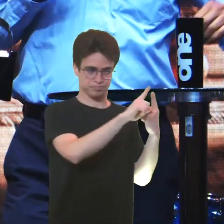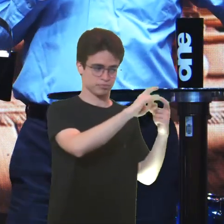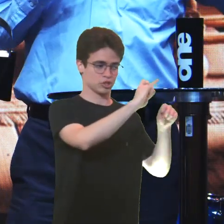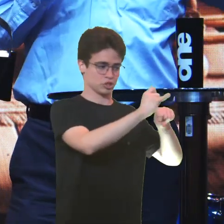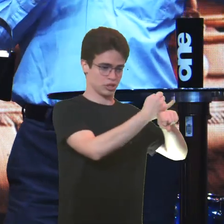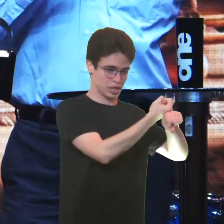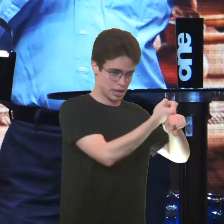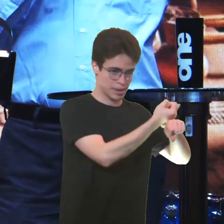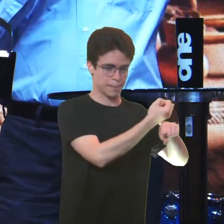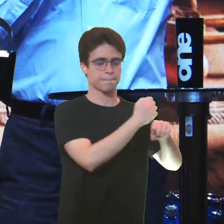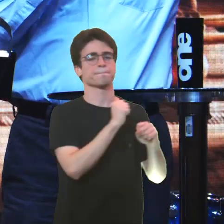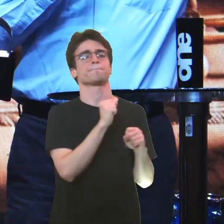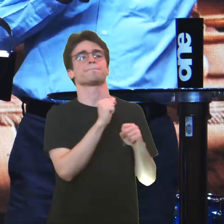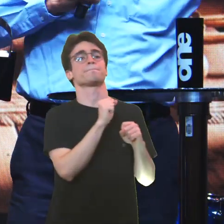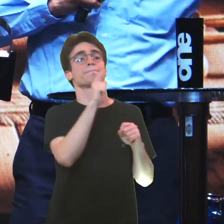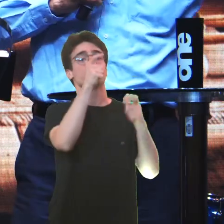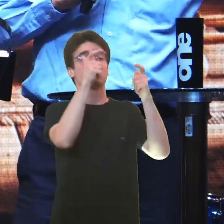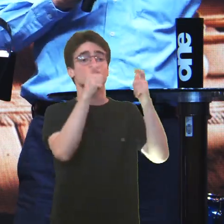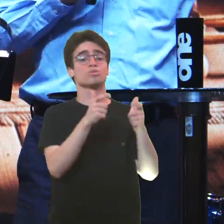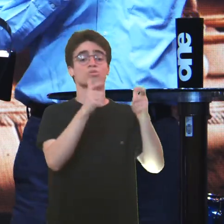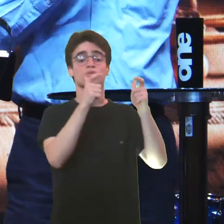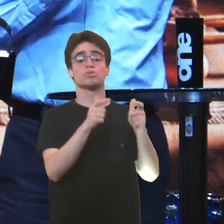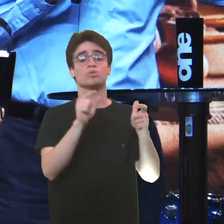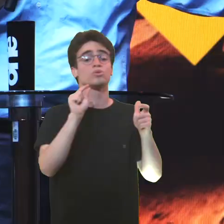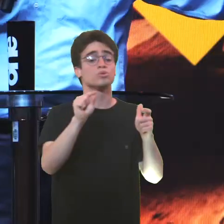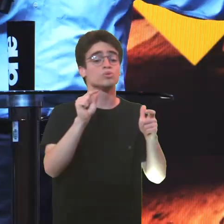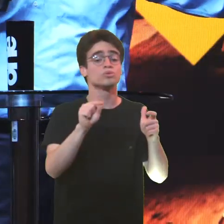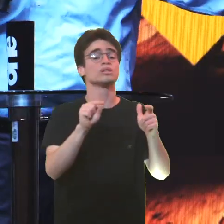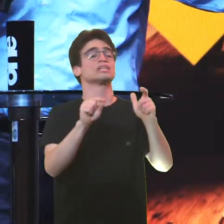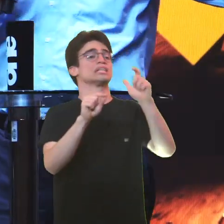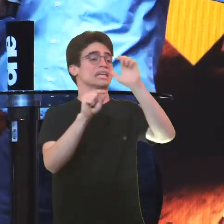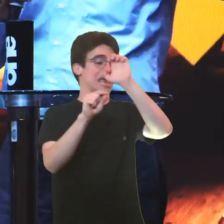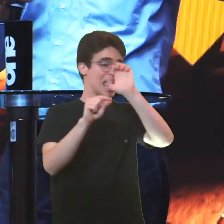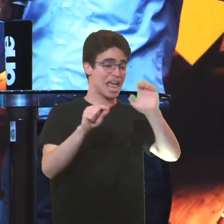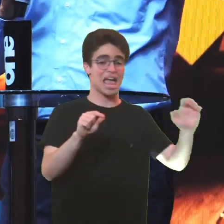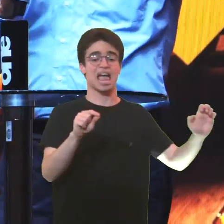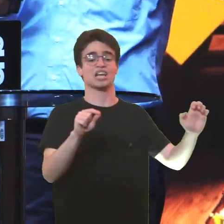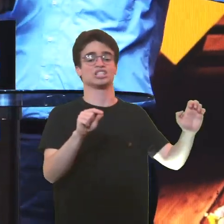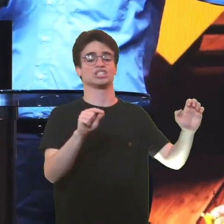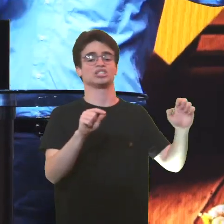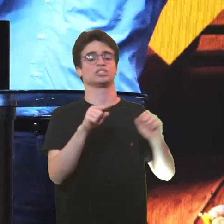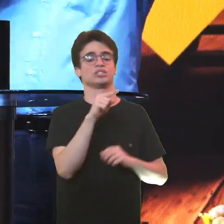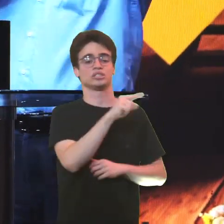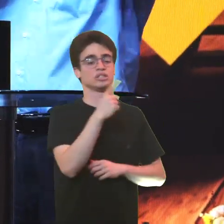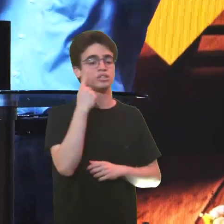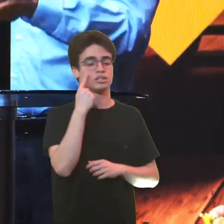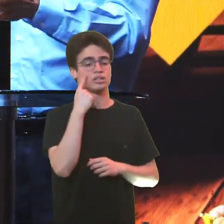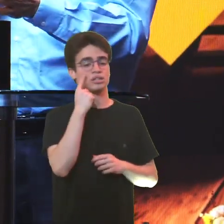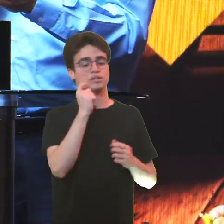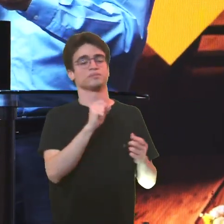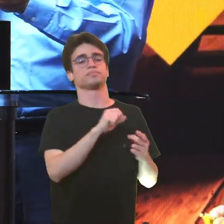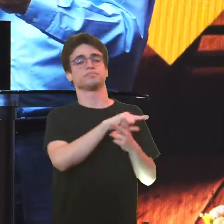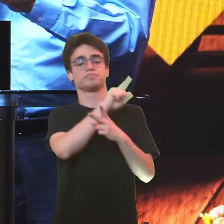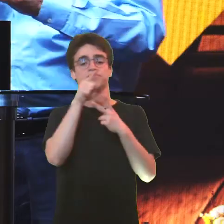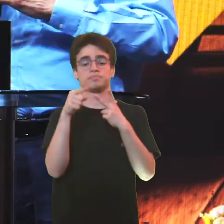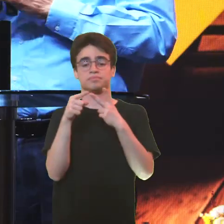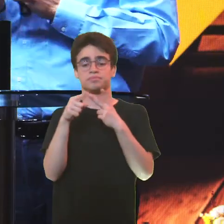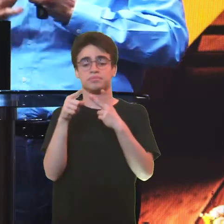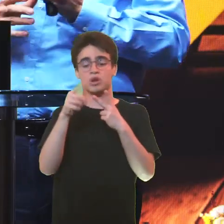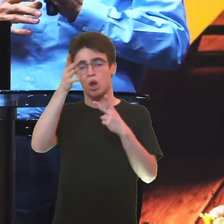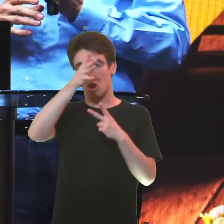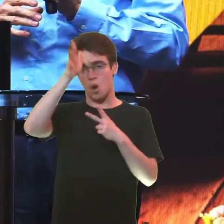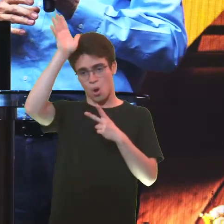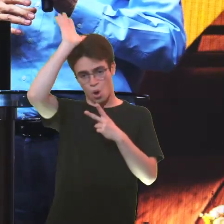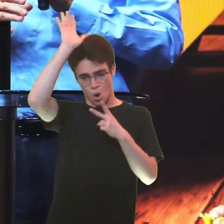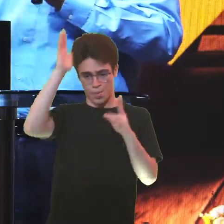Jerusalém, en el extremo este del imperio, no extremo este do império. Roma, que queda en el centro, Roma está